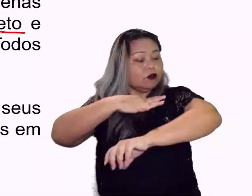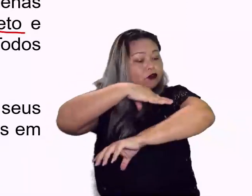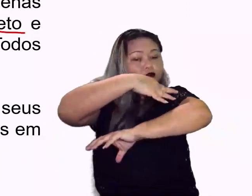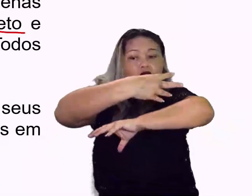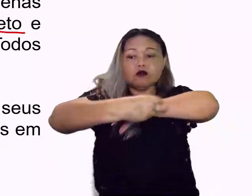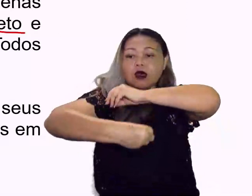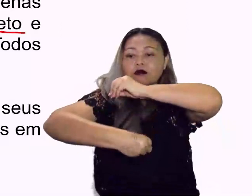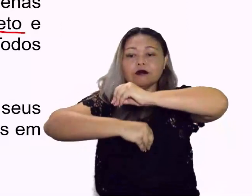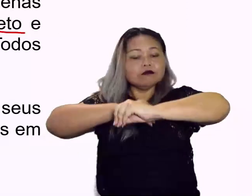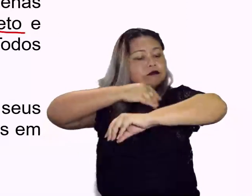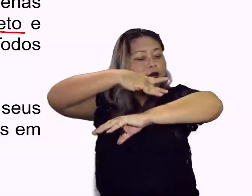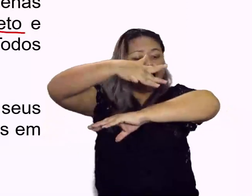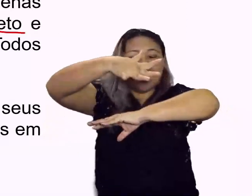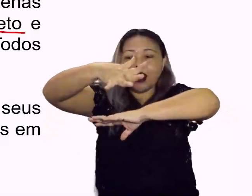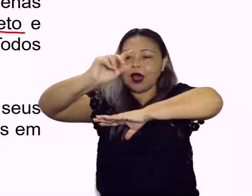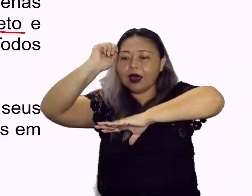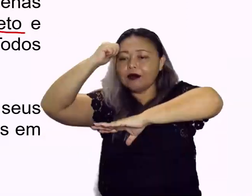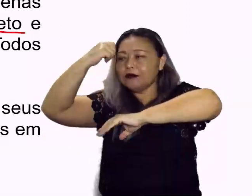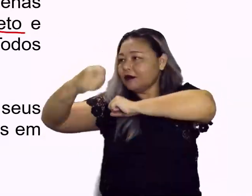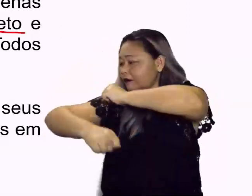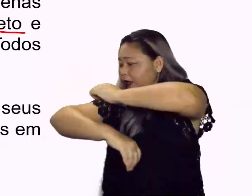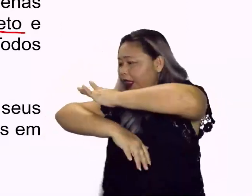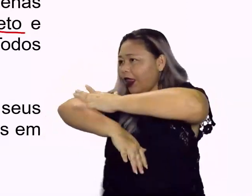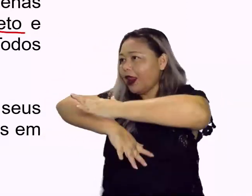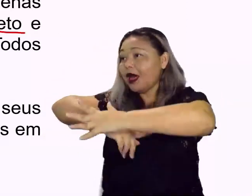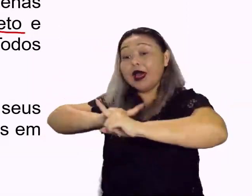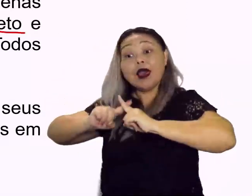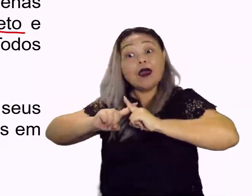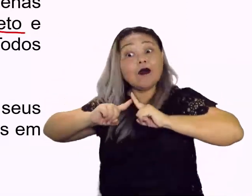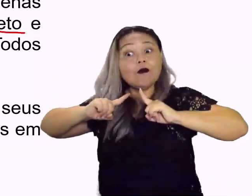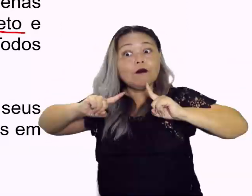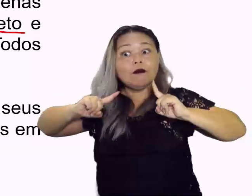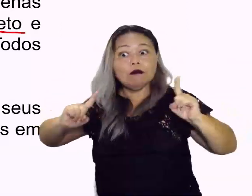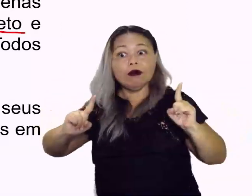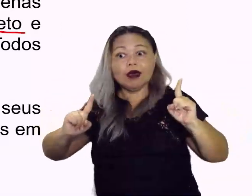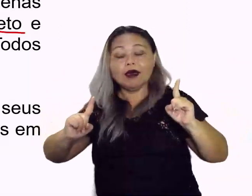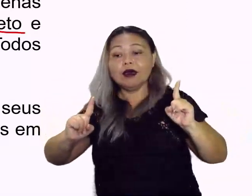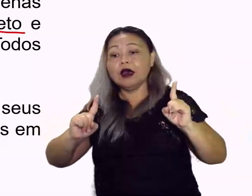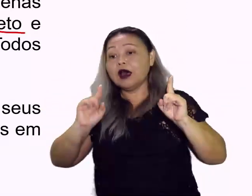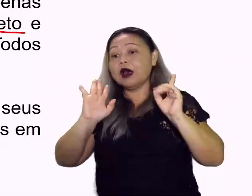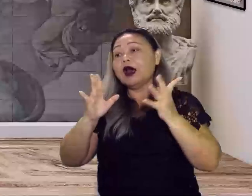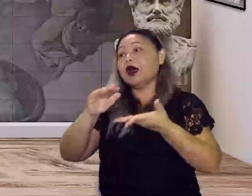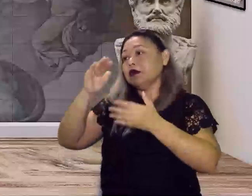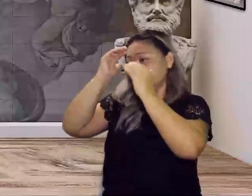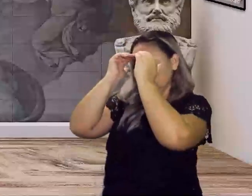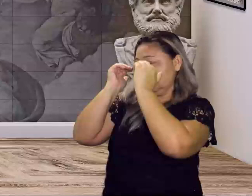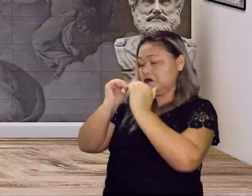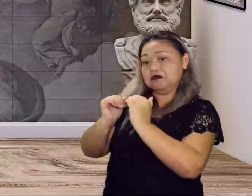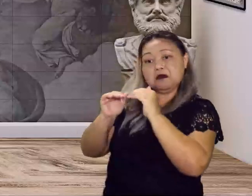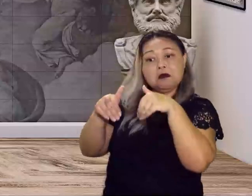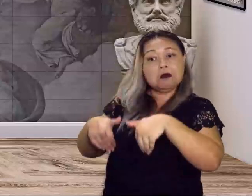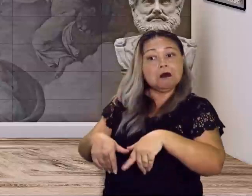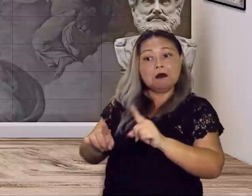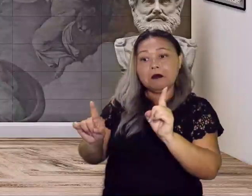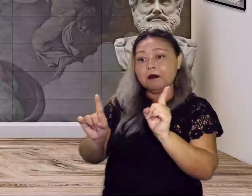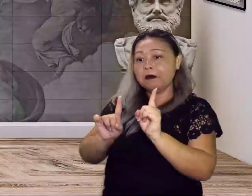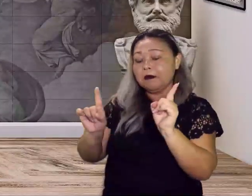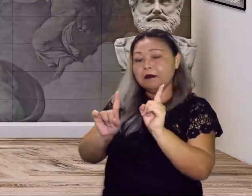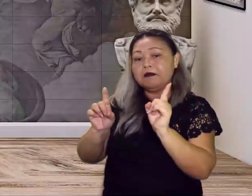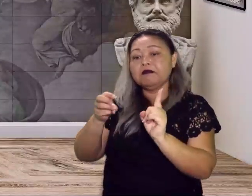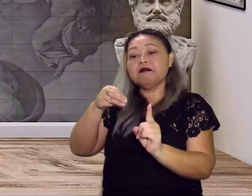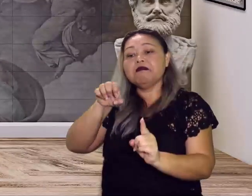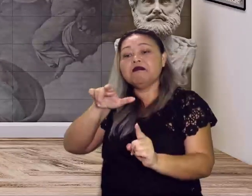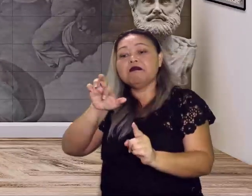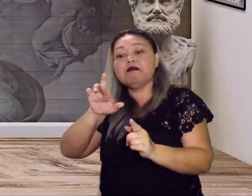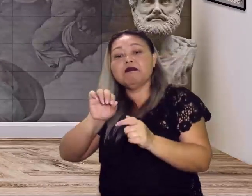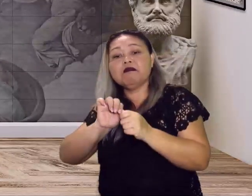em brilhantes tons de negro. Porém, eles não obedeceram, gente. Olha aqui. Melro diz,